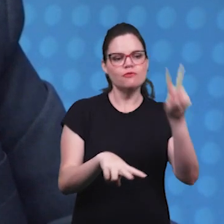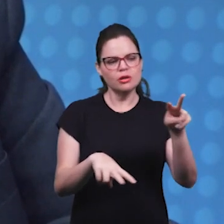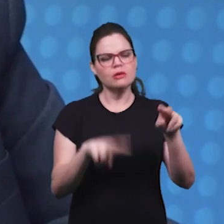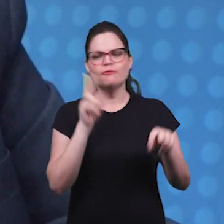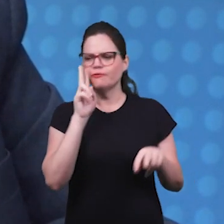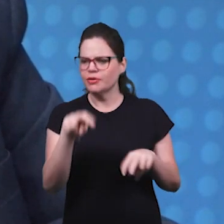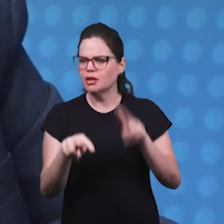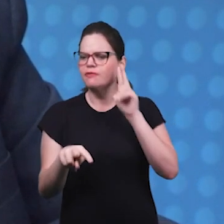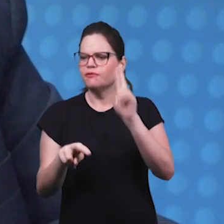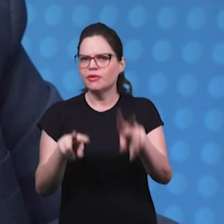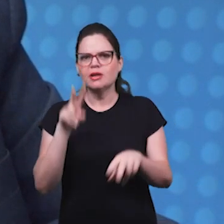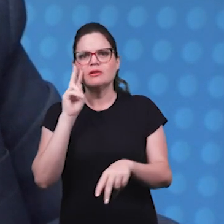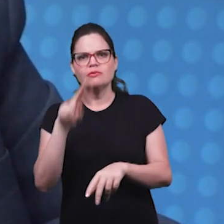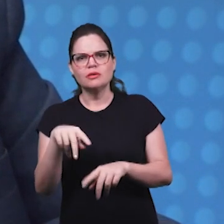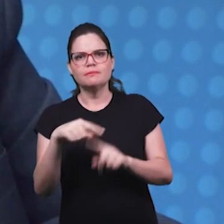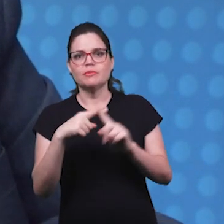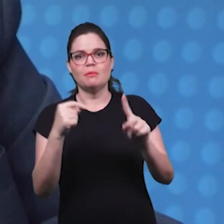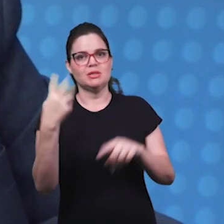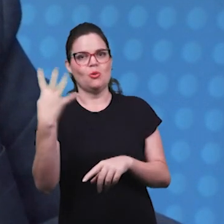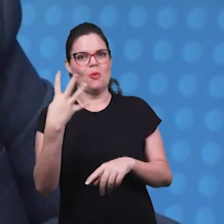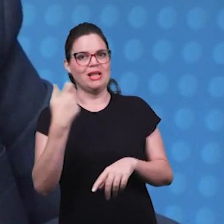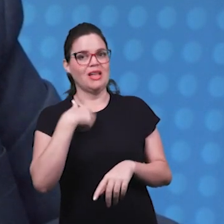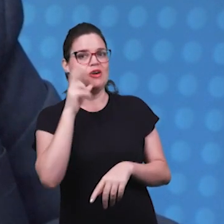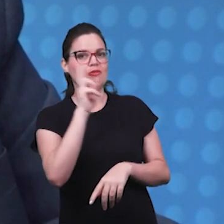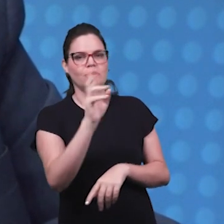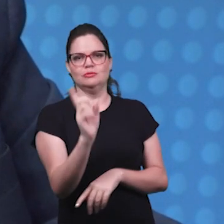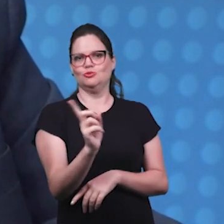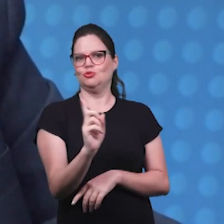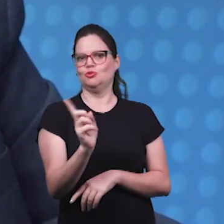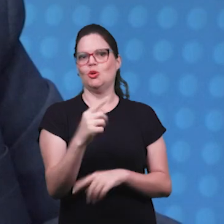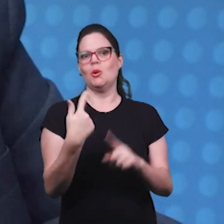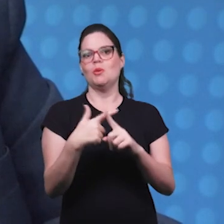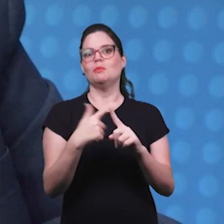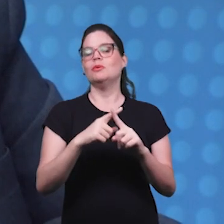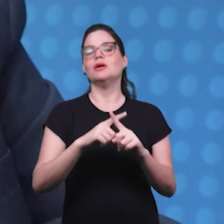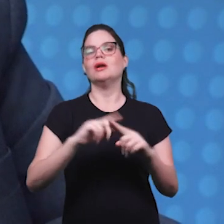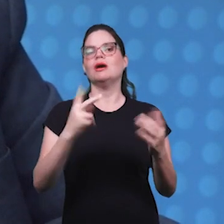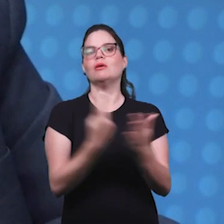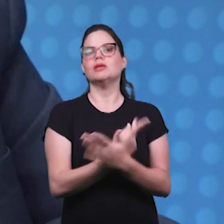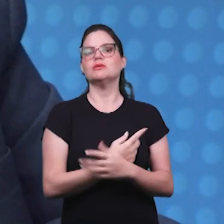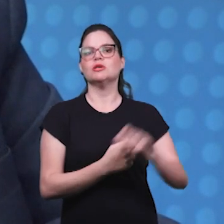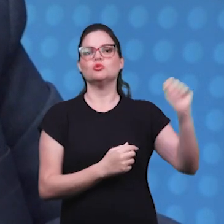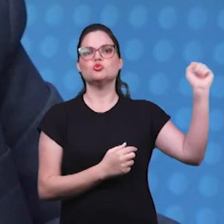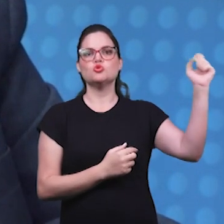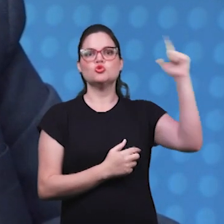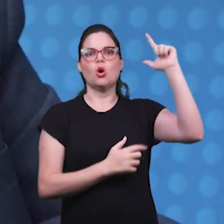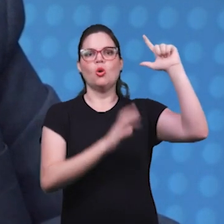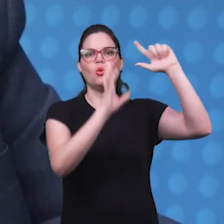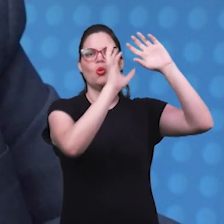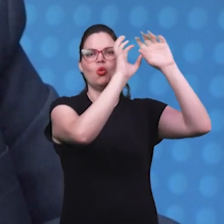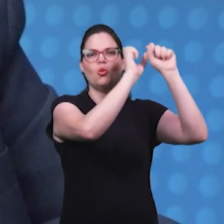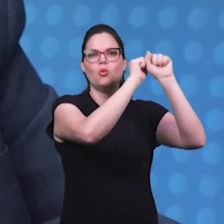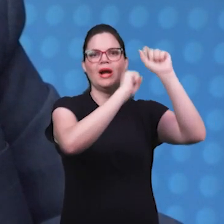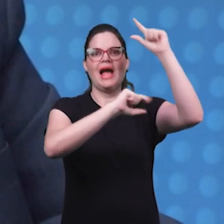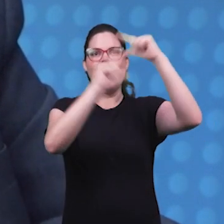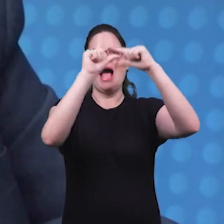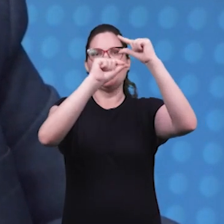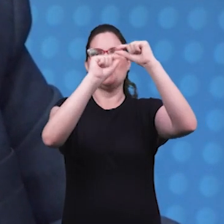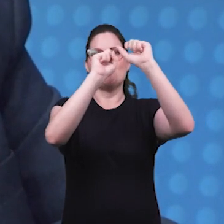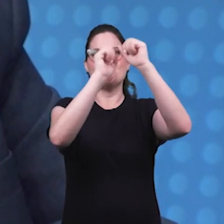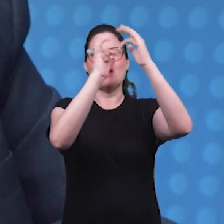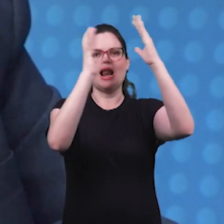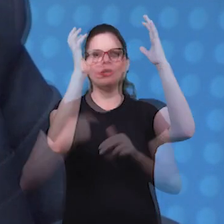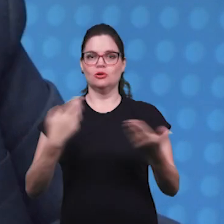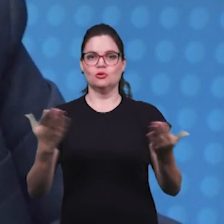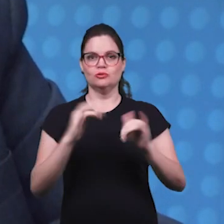dela o sol vai escurecer, a lua não dará mais o seu brilho. Só que na quarta trombeta, no toque da quarta trombeta, a igreja é